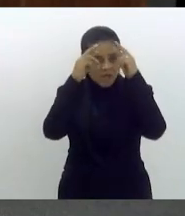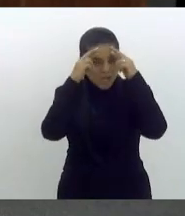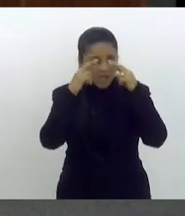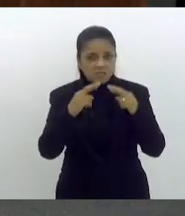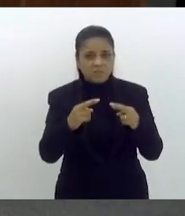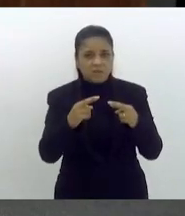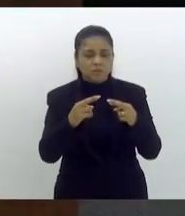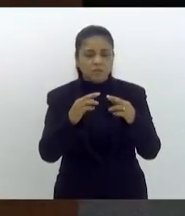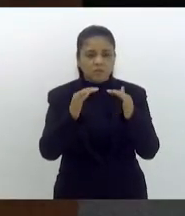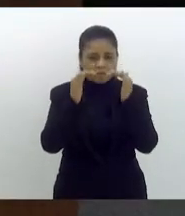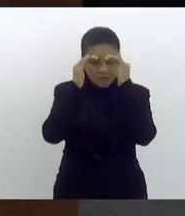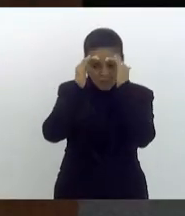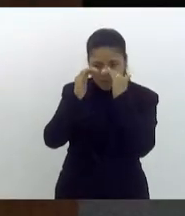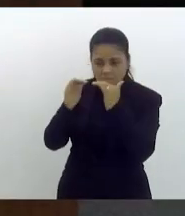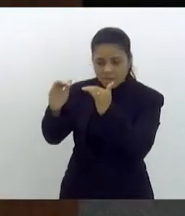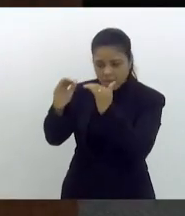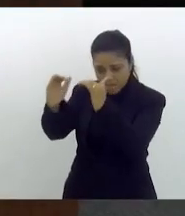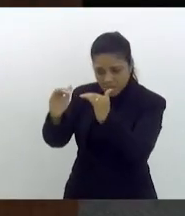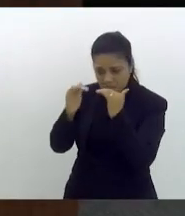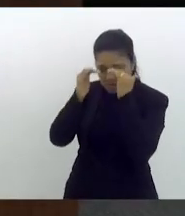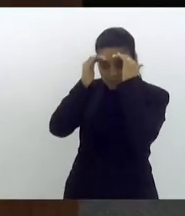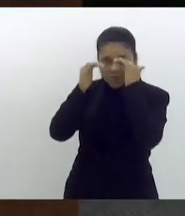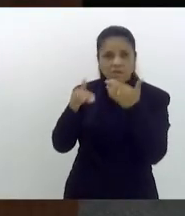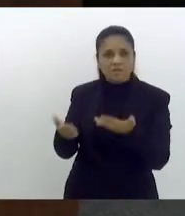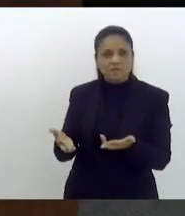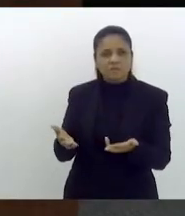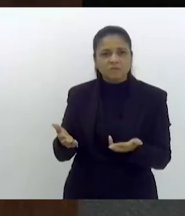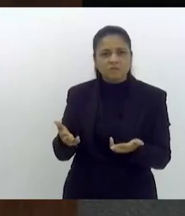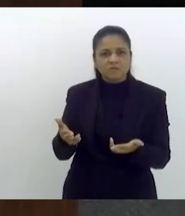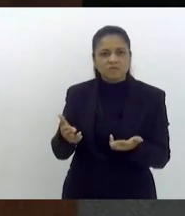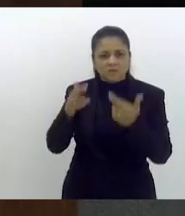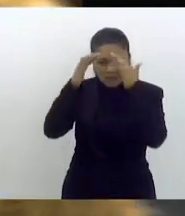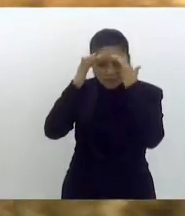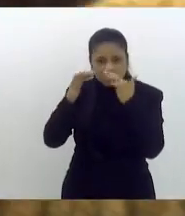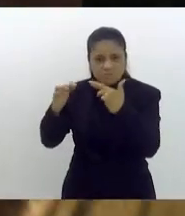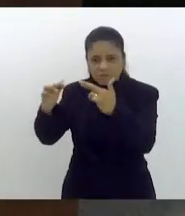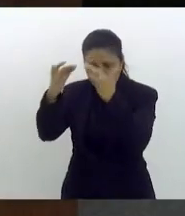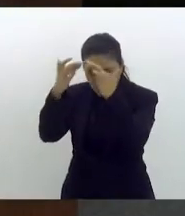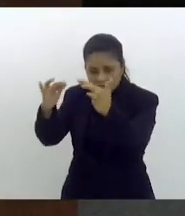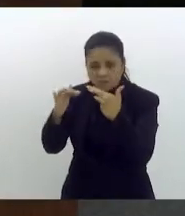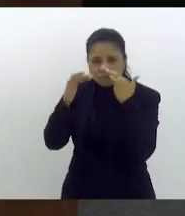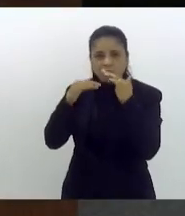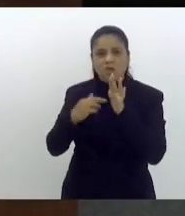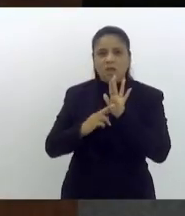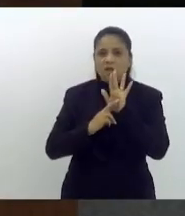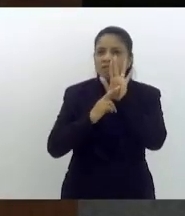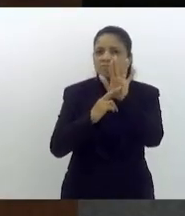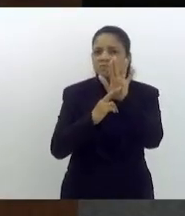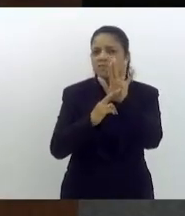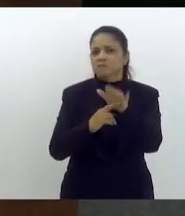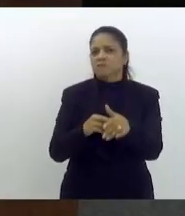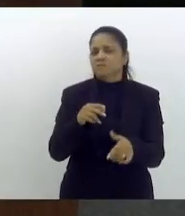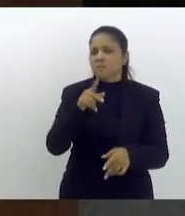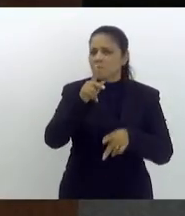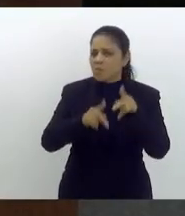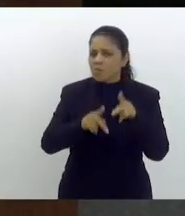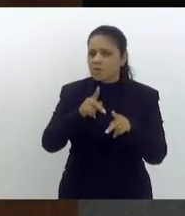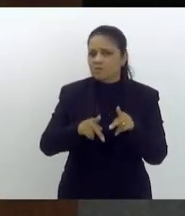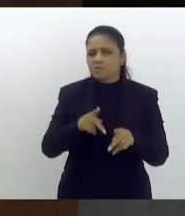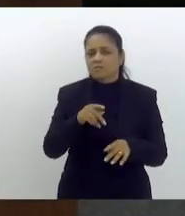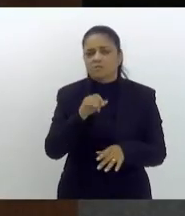o respeito e ter respeito do outro porque nós estamos aqui representando a população Fluminense